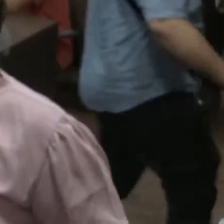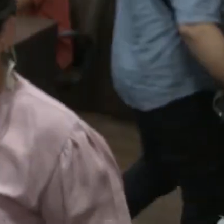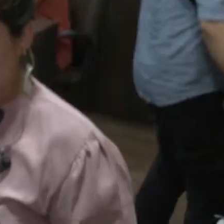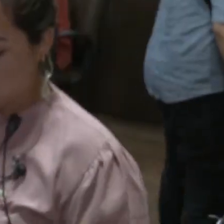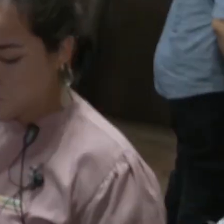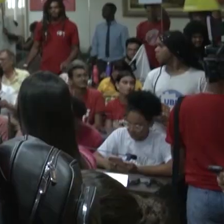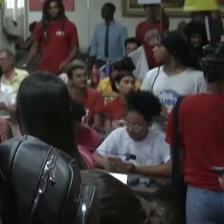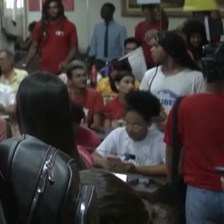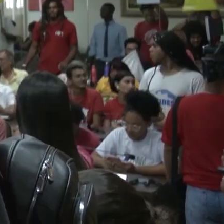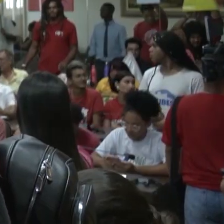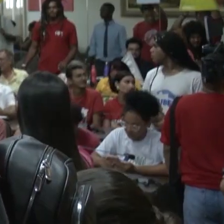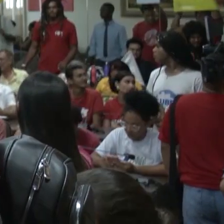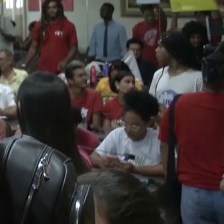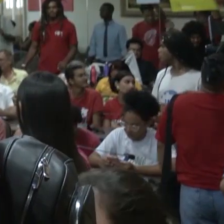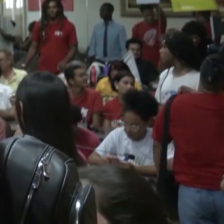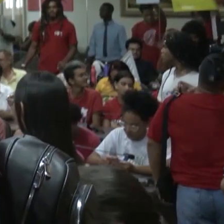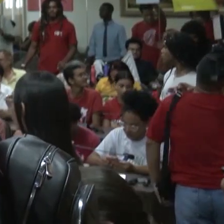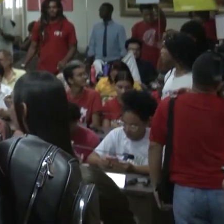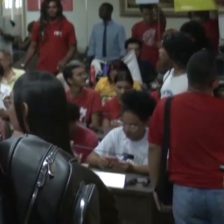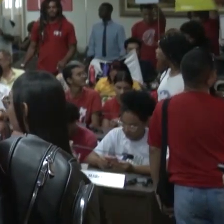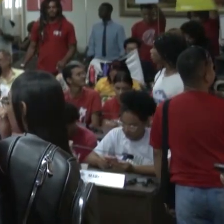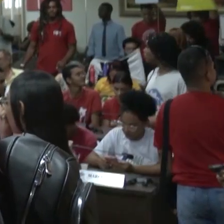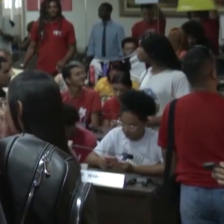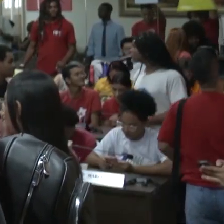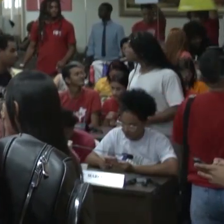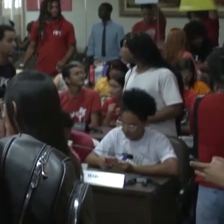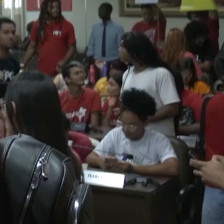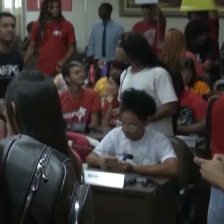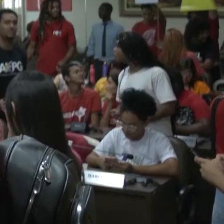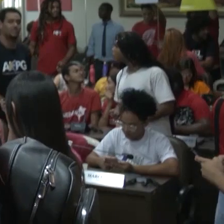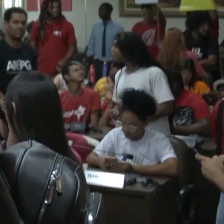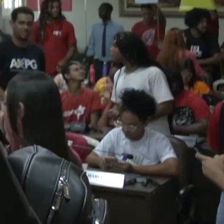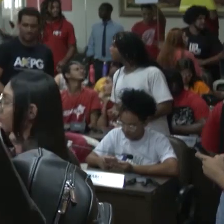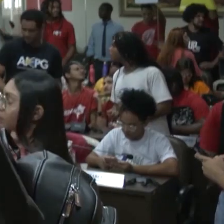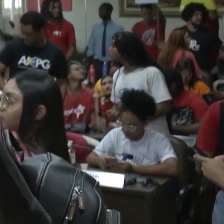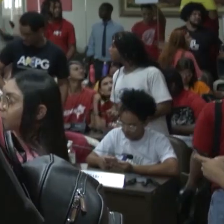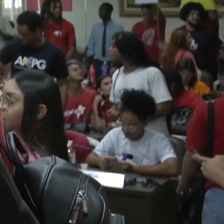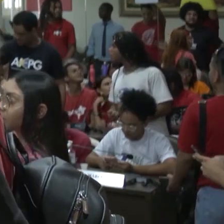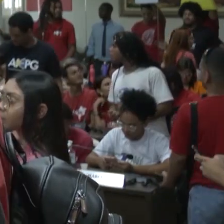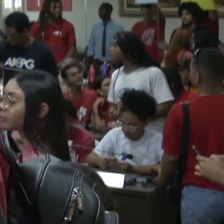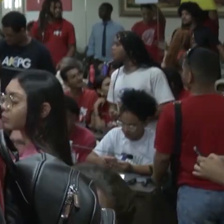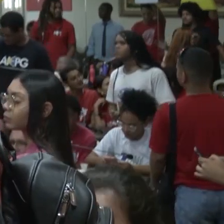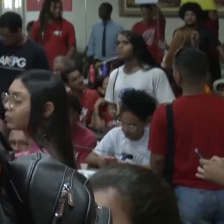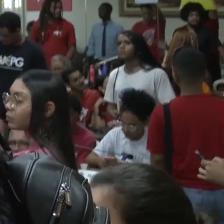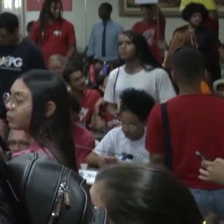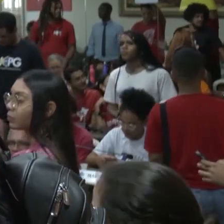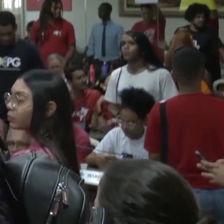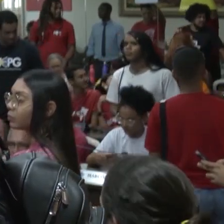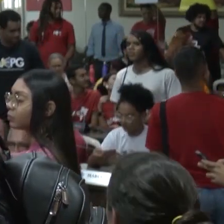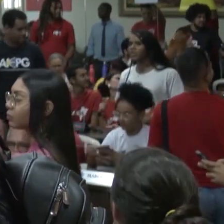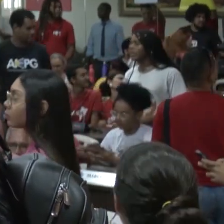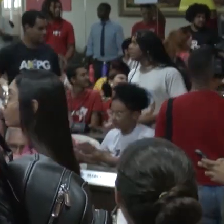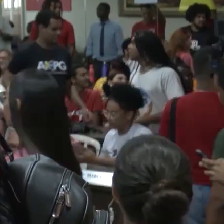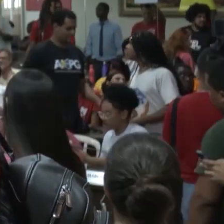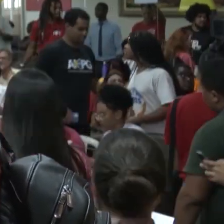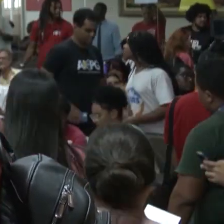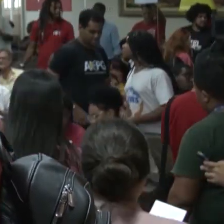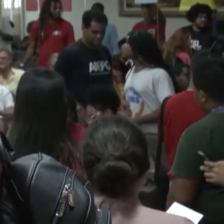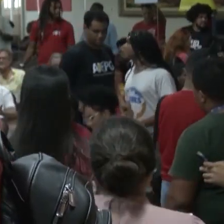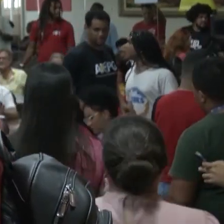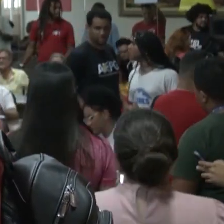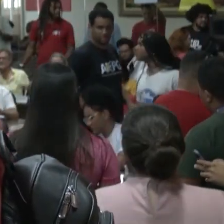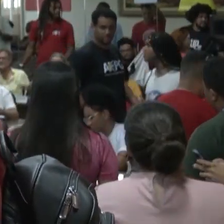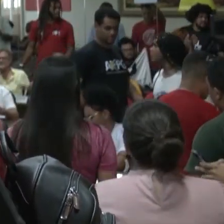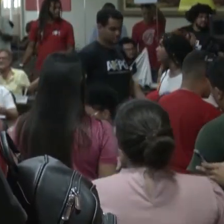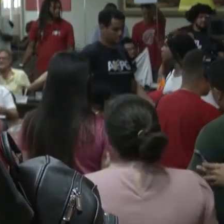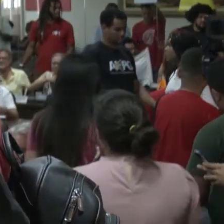lado dos estudantes. A gente sabe que é uma luta de todos, é uma luta nossa, que a gente está aqui lutando e a gente está a favor deles. E com certeza a audiência como